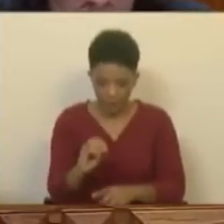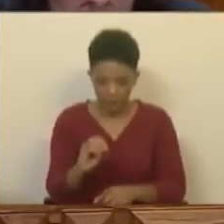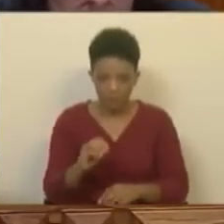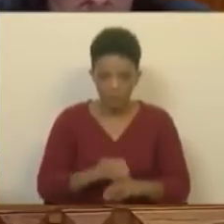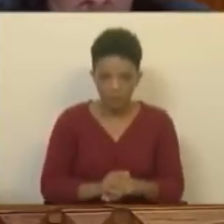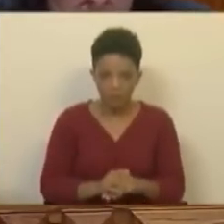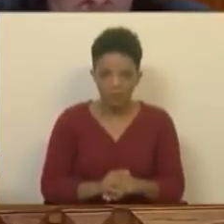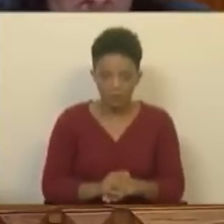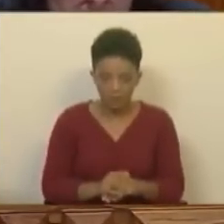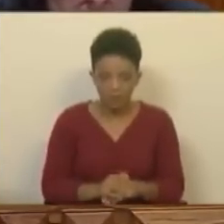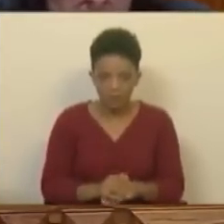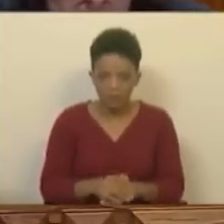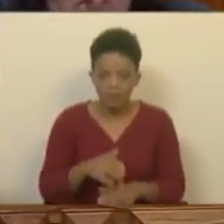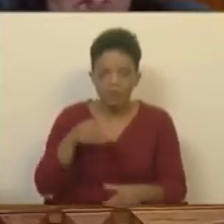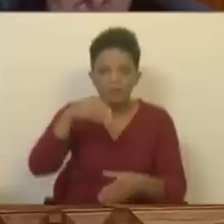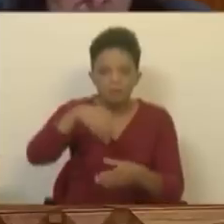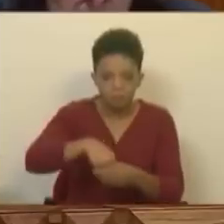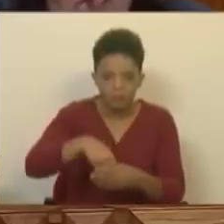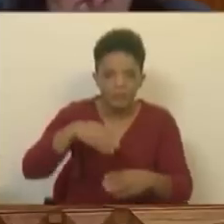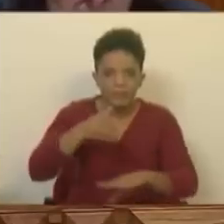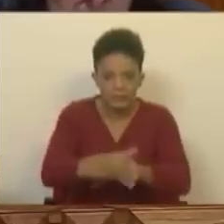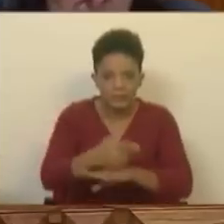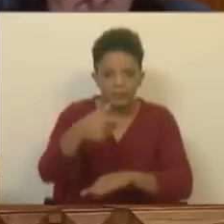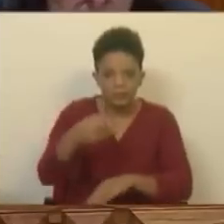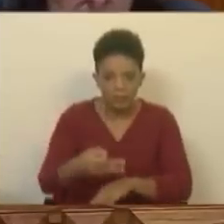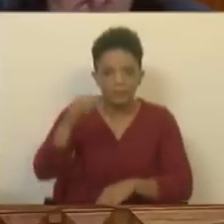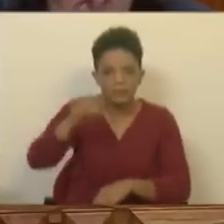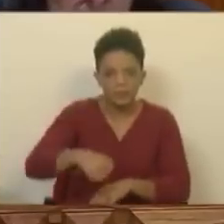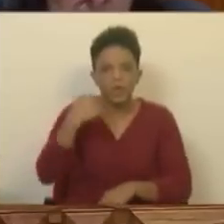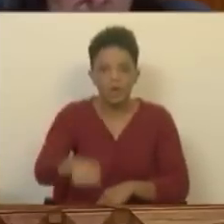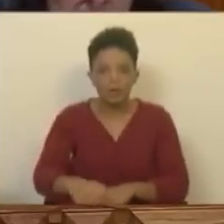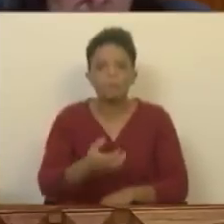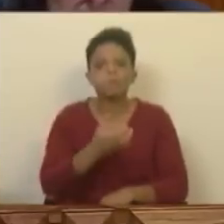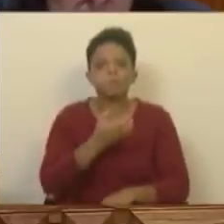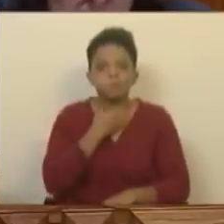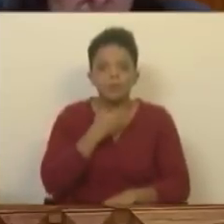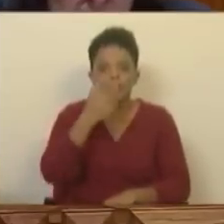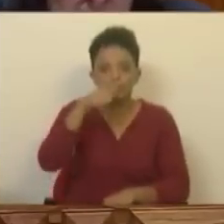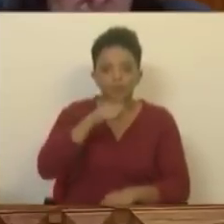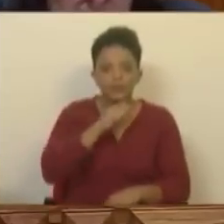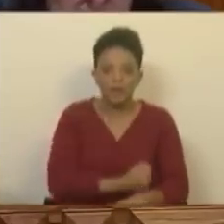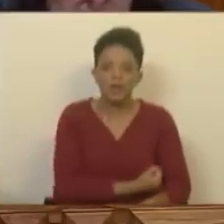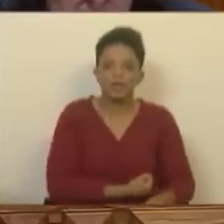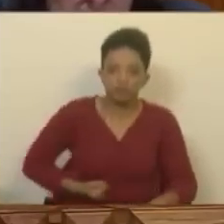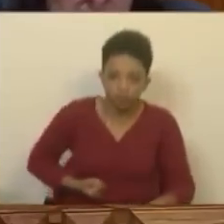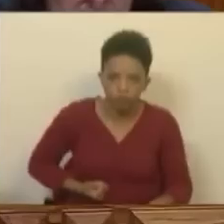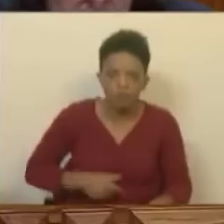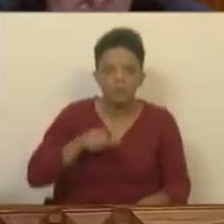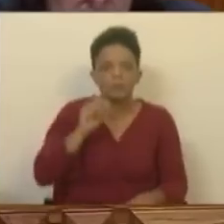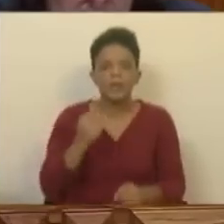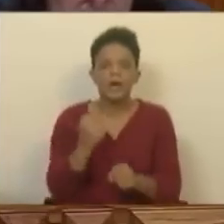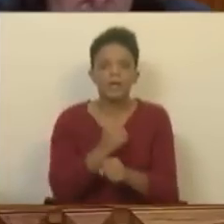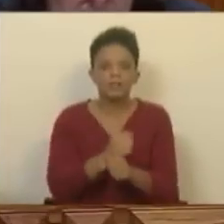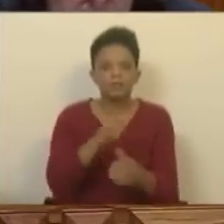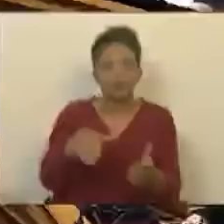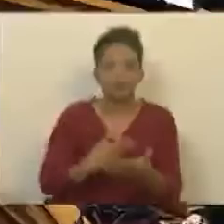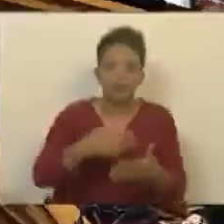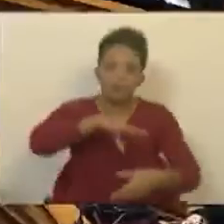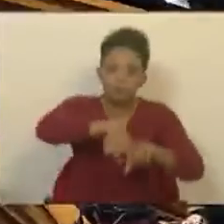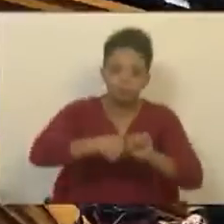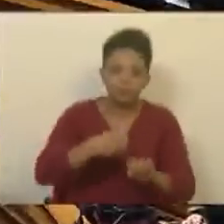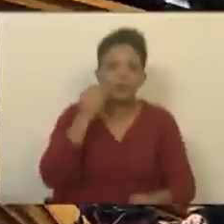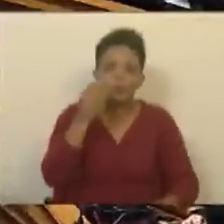tinha a vida intervenção na TAP ou ataque tinha falido as pessoas tinham ido para desemprego e os ativos e